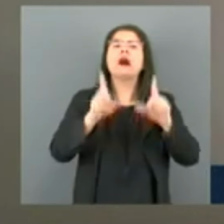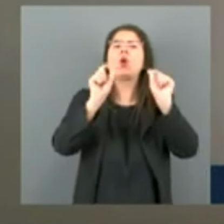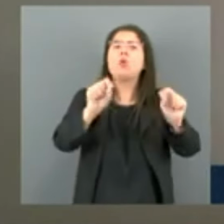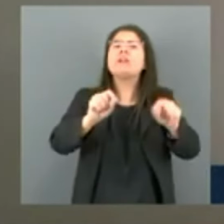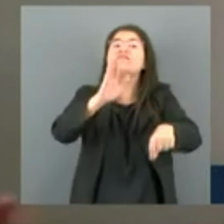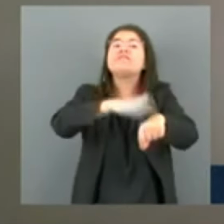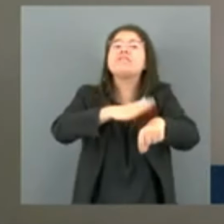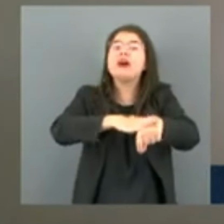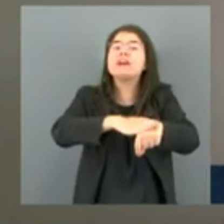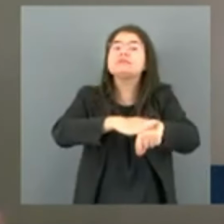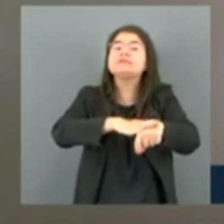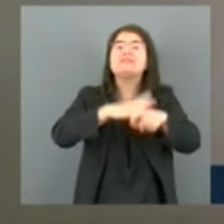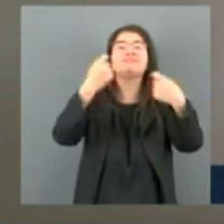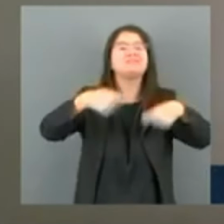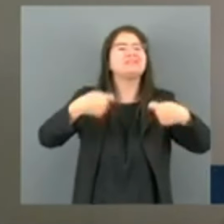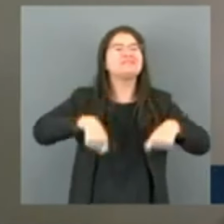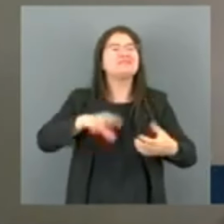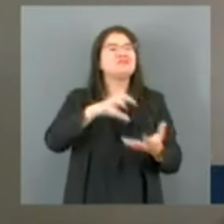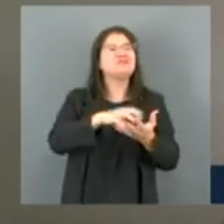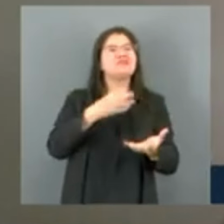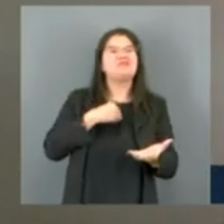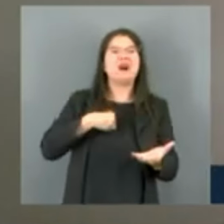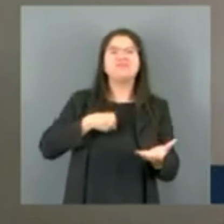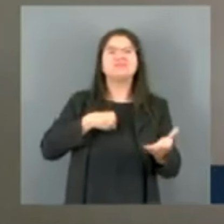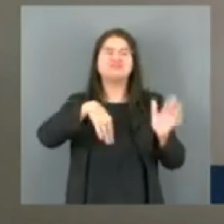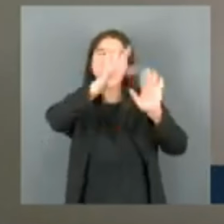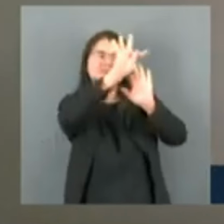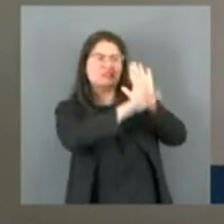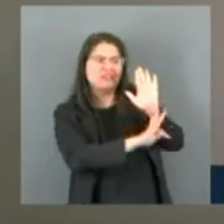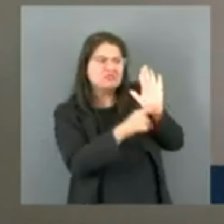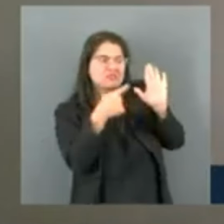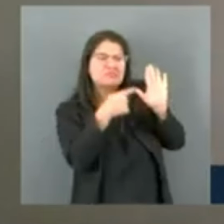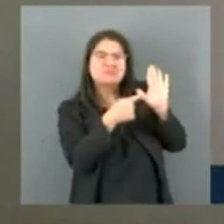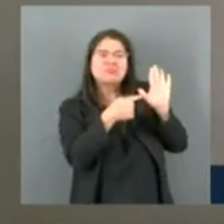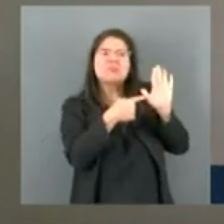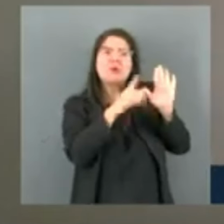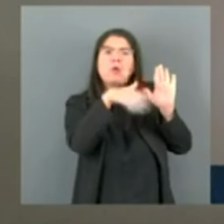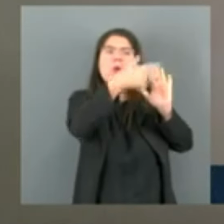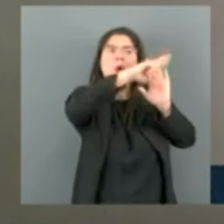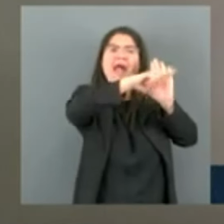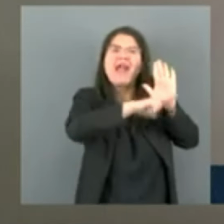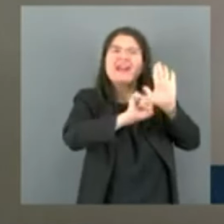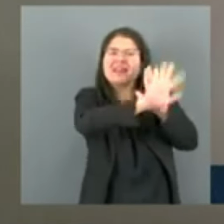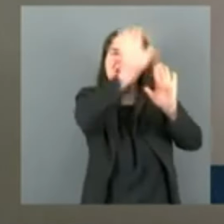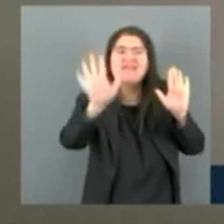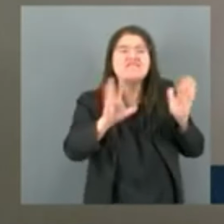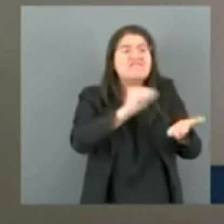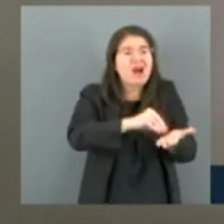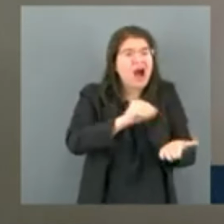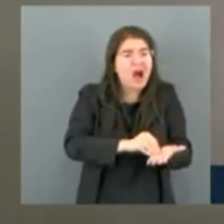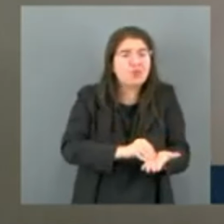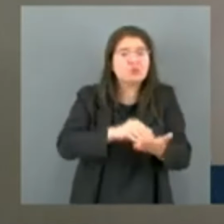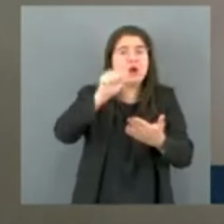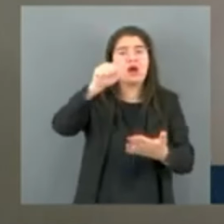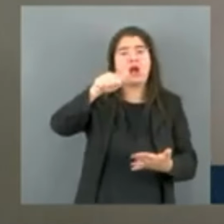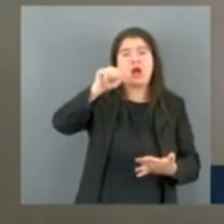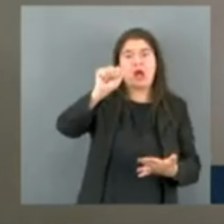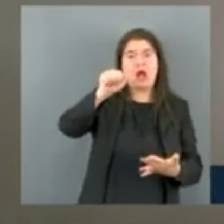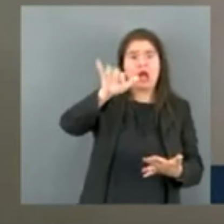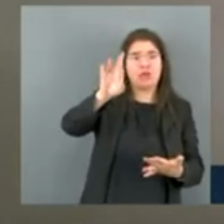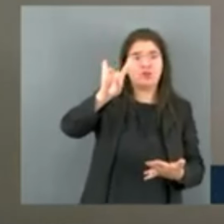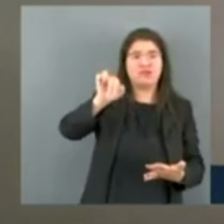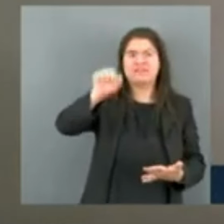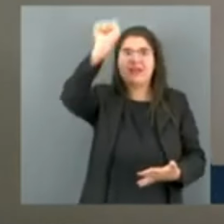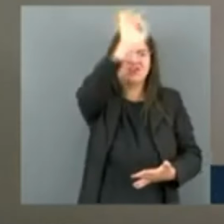de uma delimitação clara dentro do texto, né, o que faz esse profissional, quais são os recursos. O Ayurveda ele tem um espectro muito amplo de